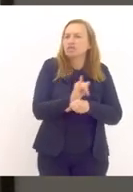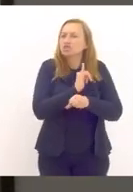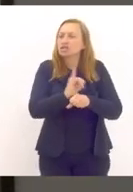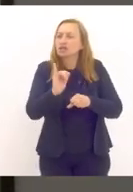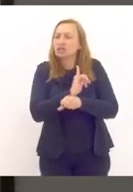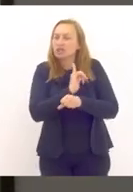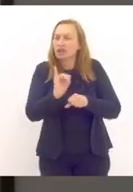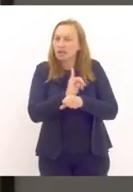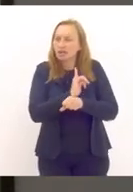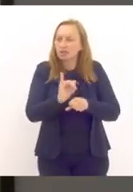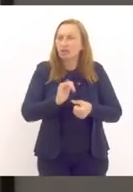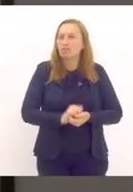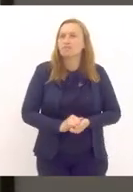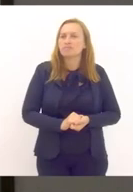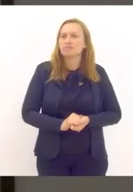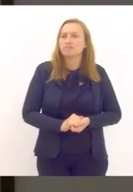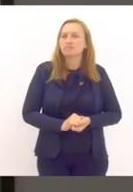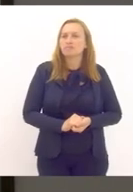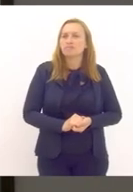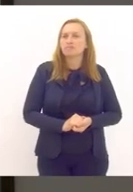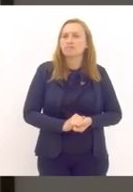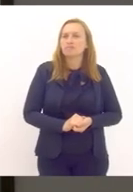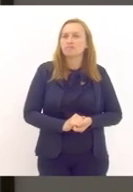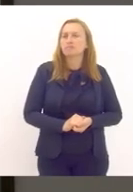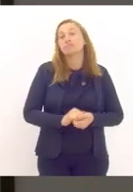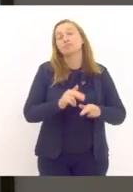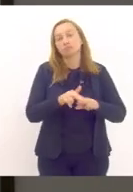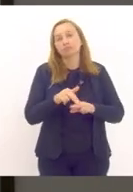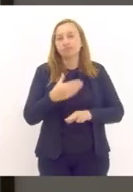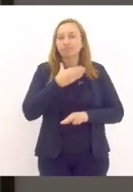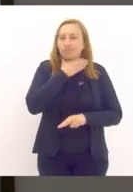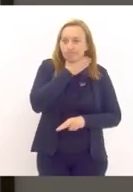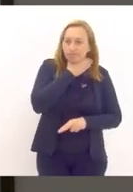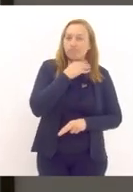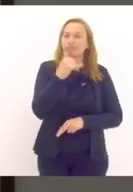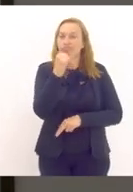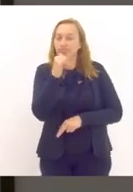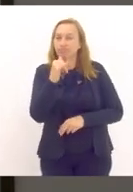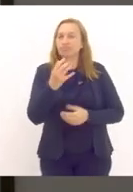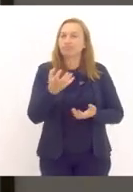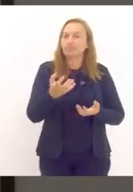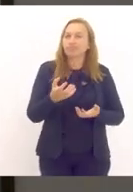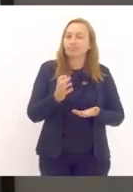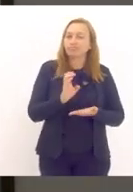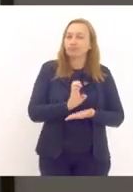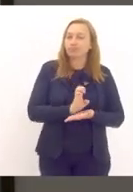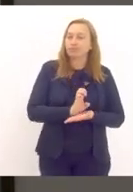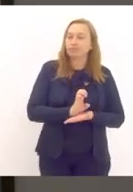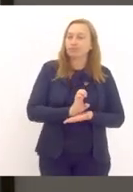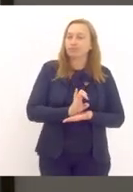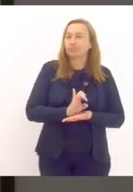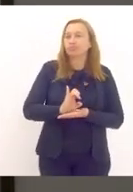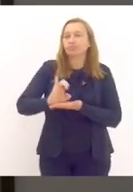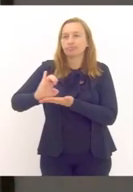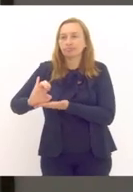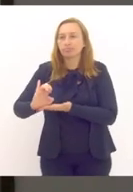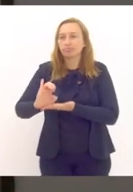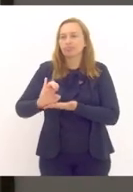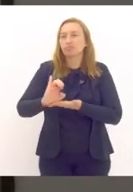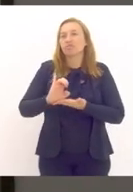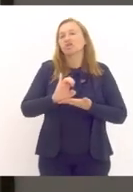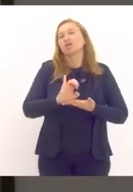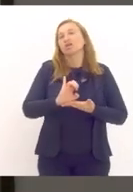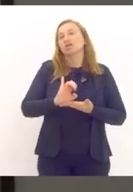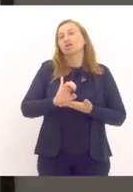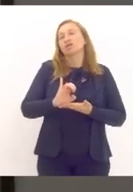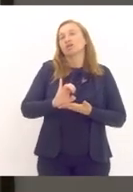crise energética, e por conta desta mesma crise energética, nós tivemos que fazer importação de gás. As